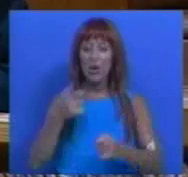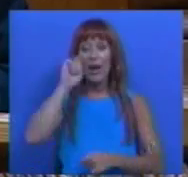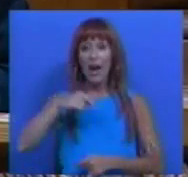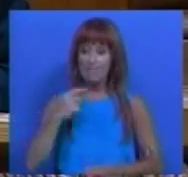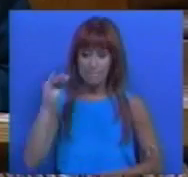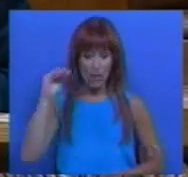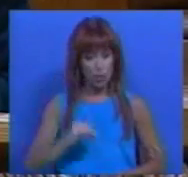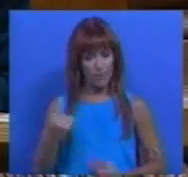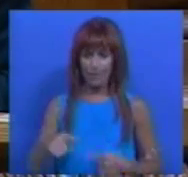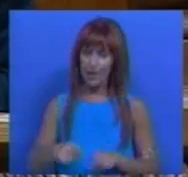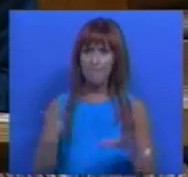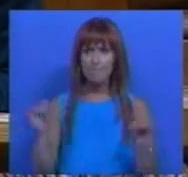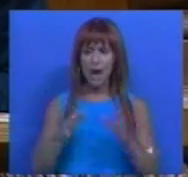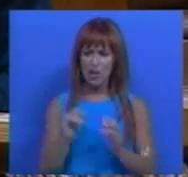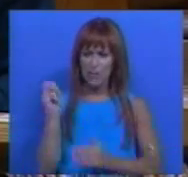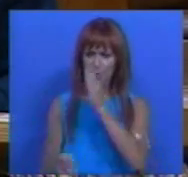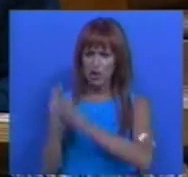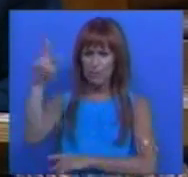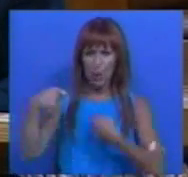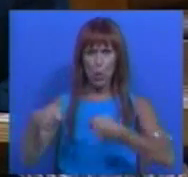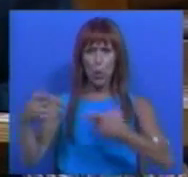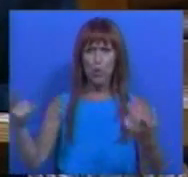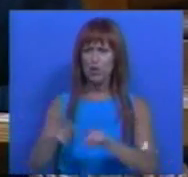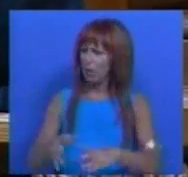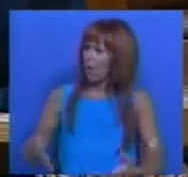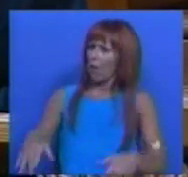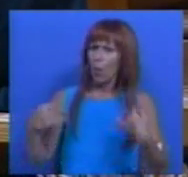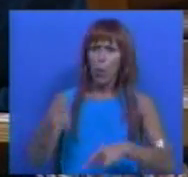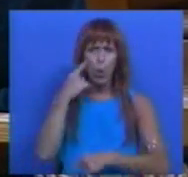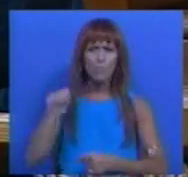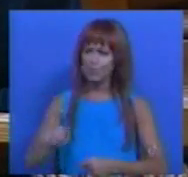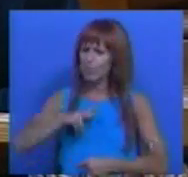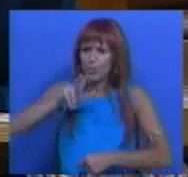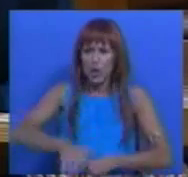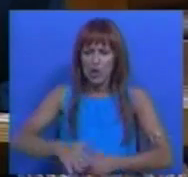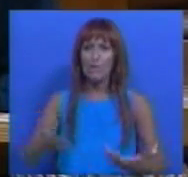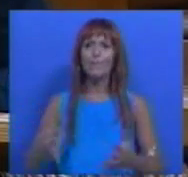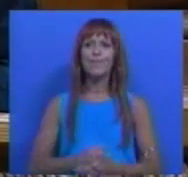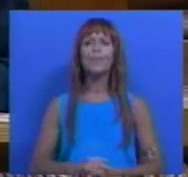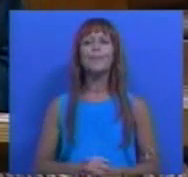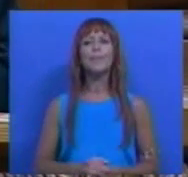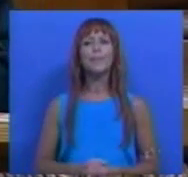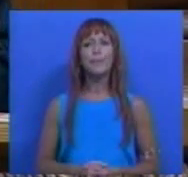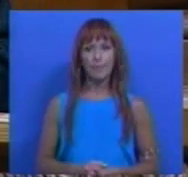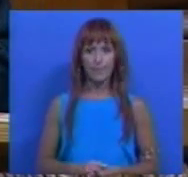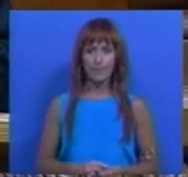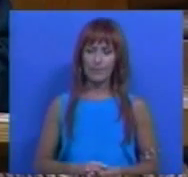tem menos, com o maior aumento de impostos e de custos que já se conheceu em Portugal.